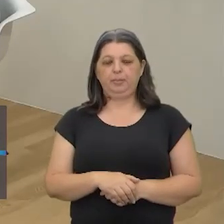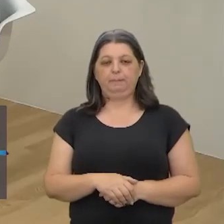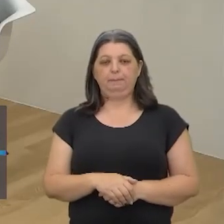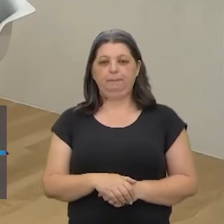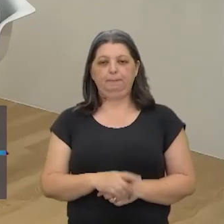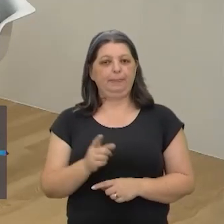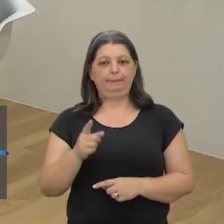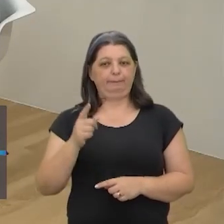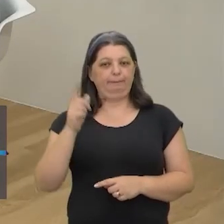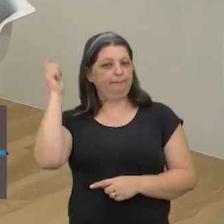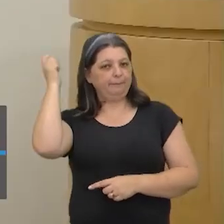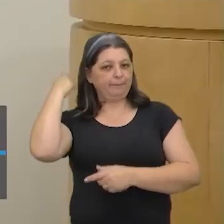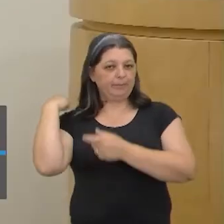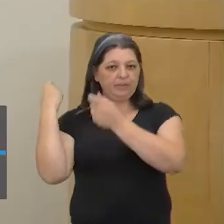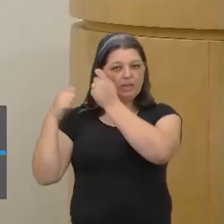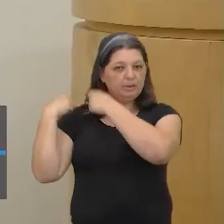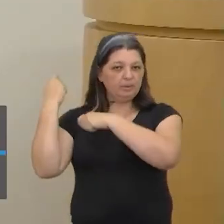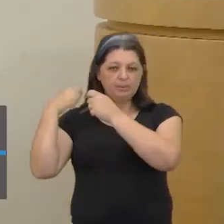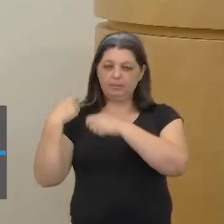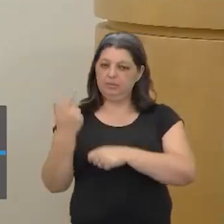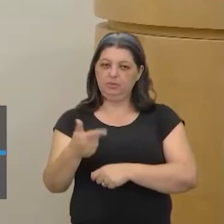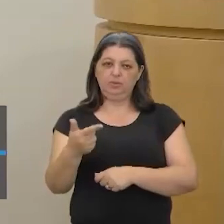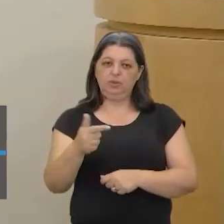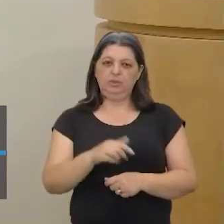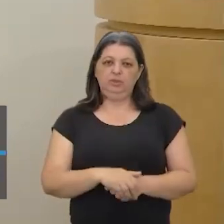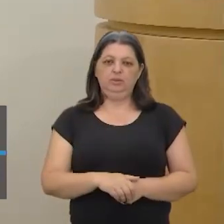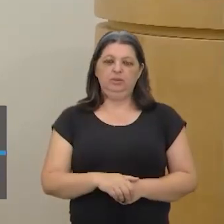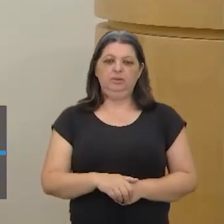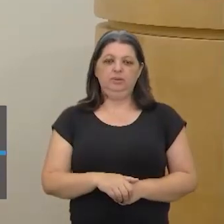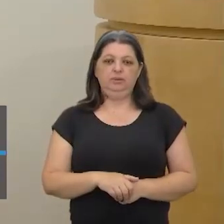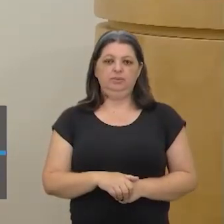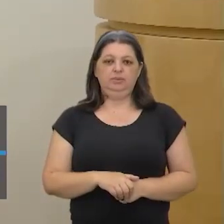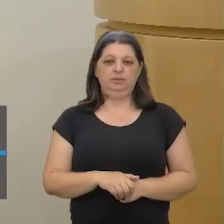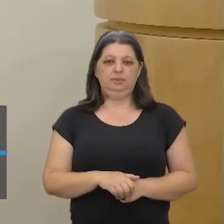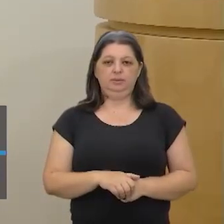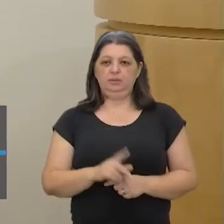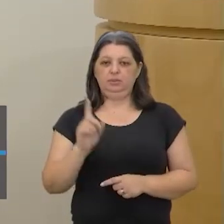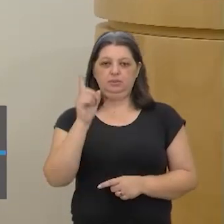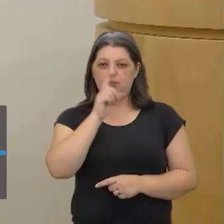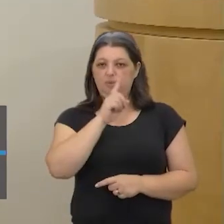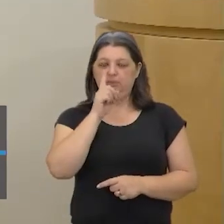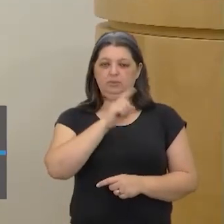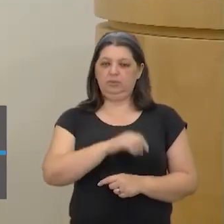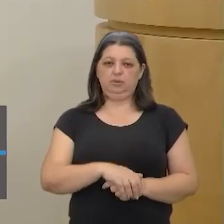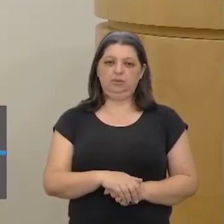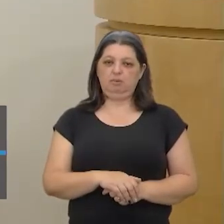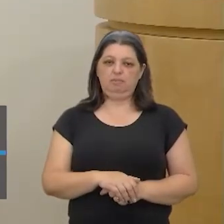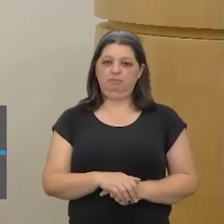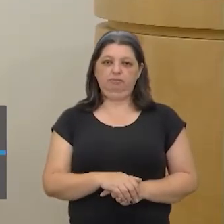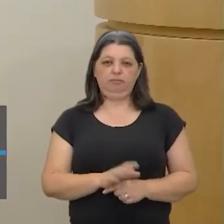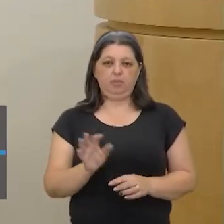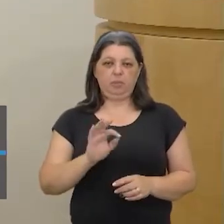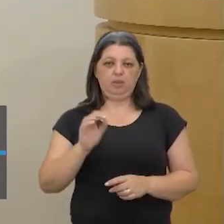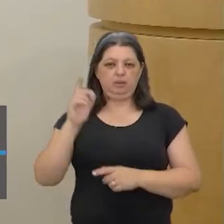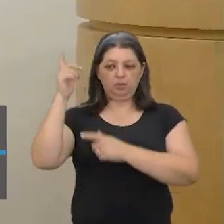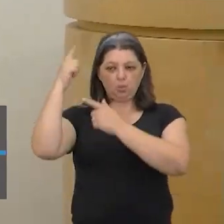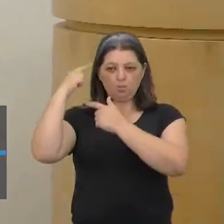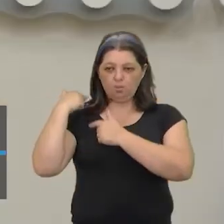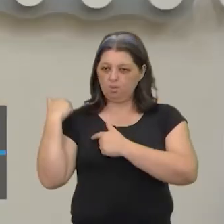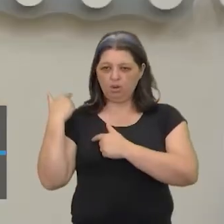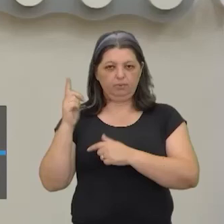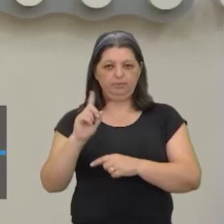o... o secador não tem nem como. Nem o travesseiro que tentaram me vender é tudo mentira. Que você vai ficar raspando o cabelo lá, não vai ficar ionizado para sempre,